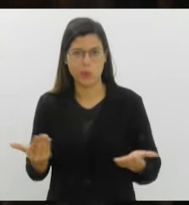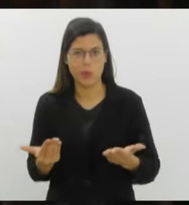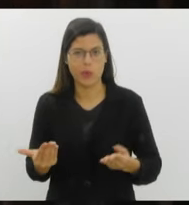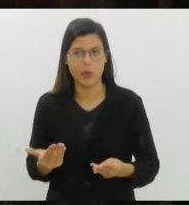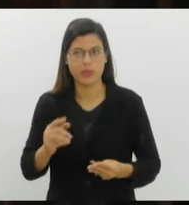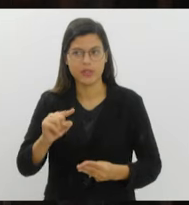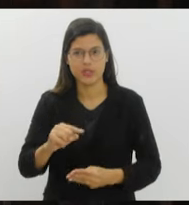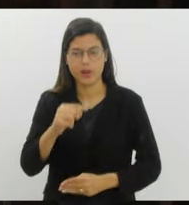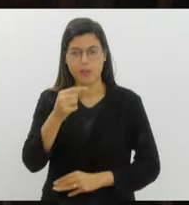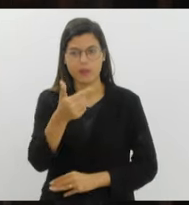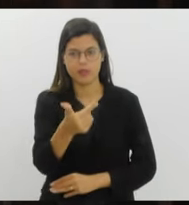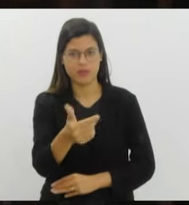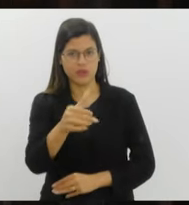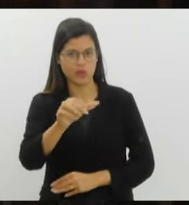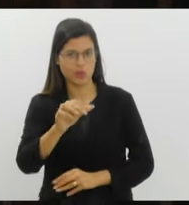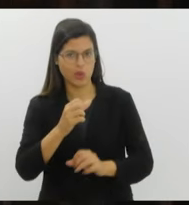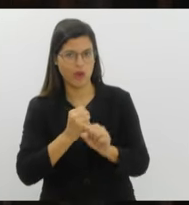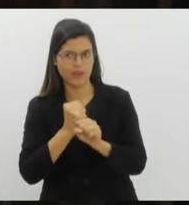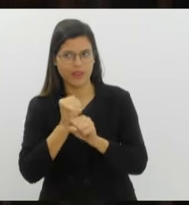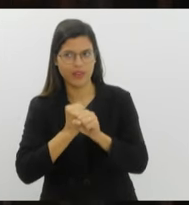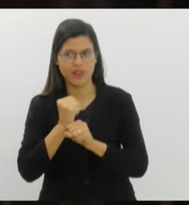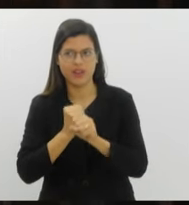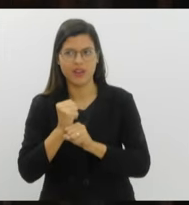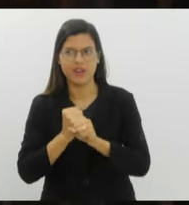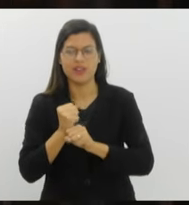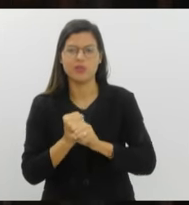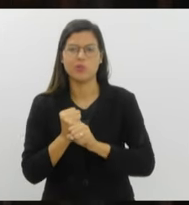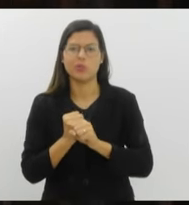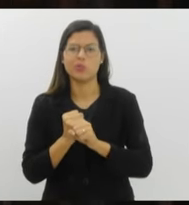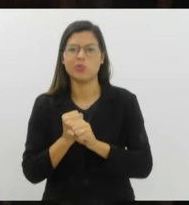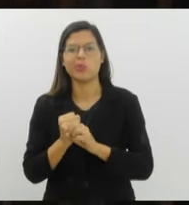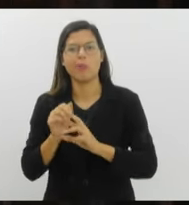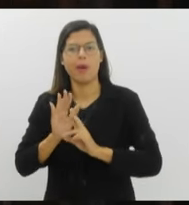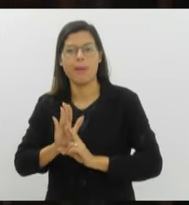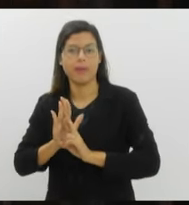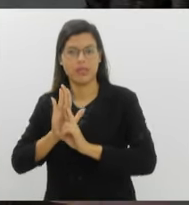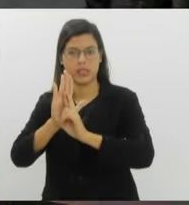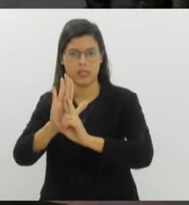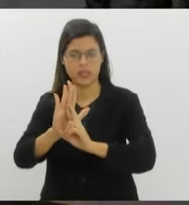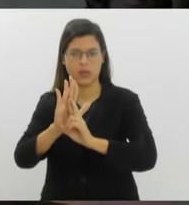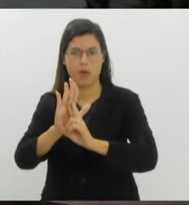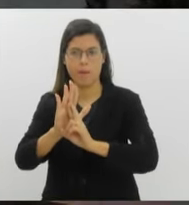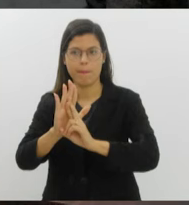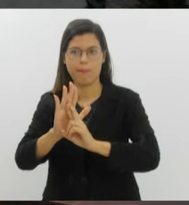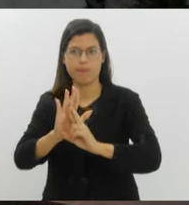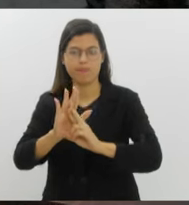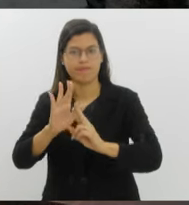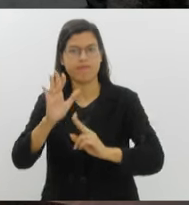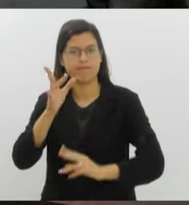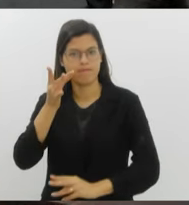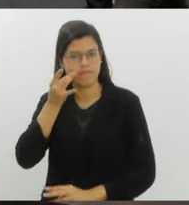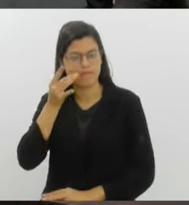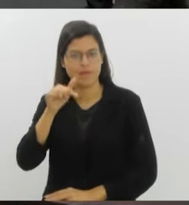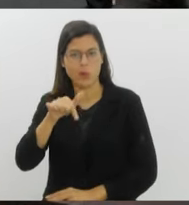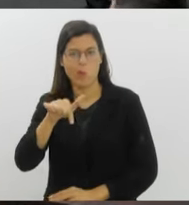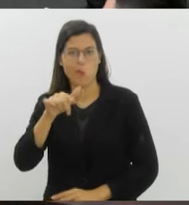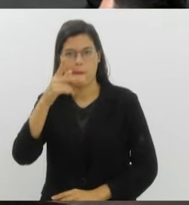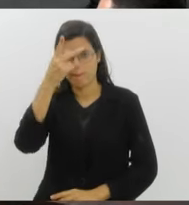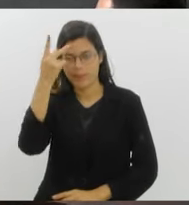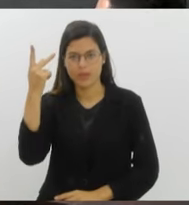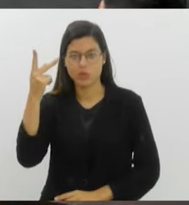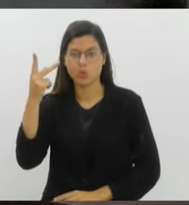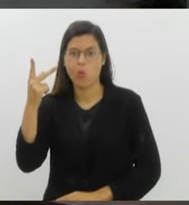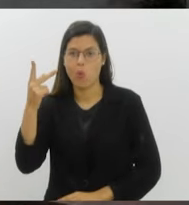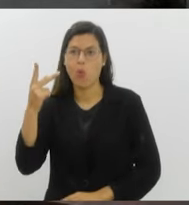29 anos, uma representatividade presente, um morador local da